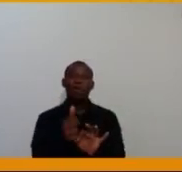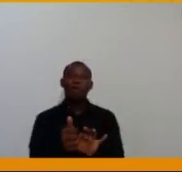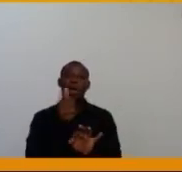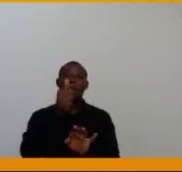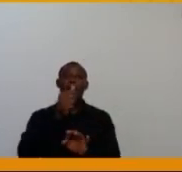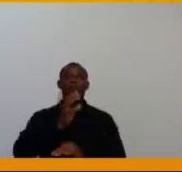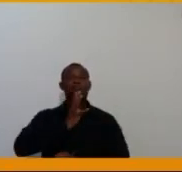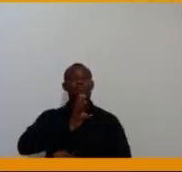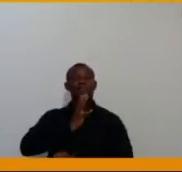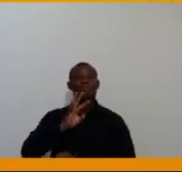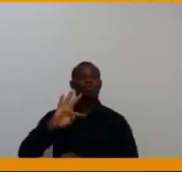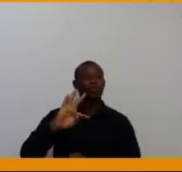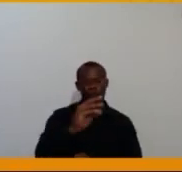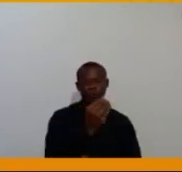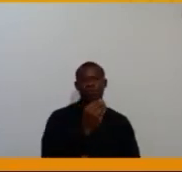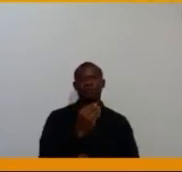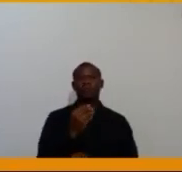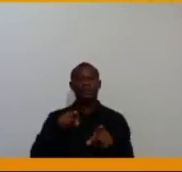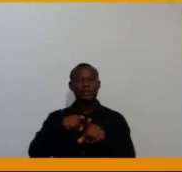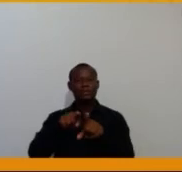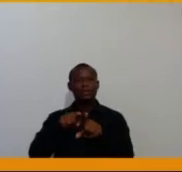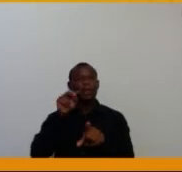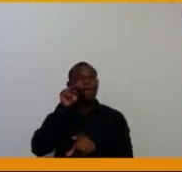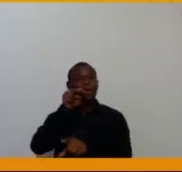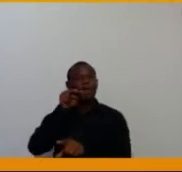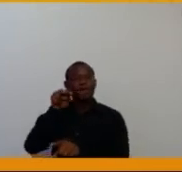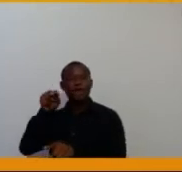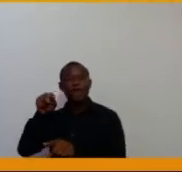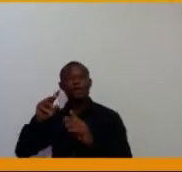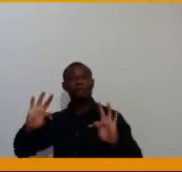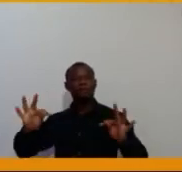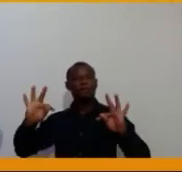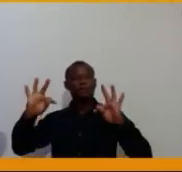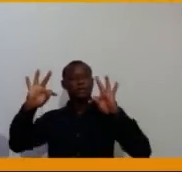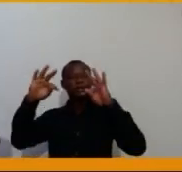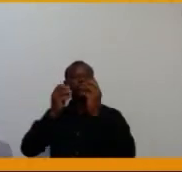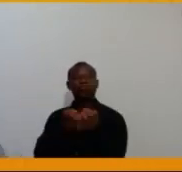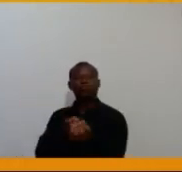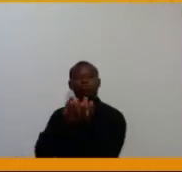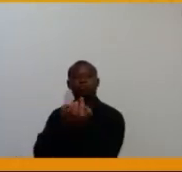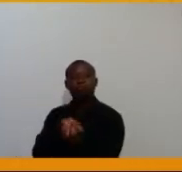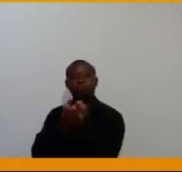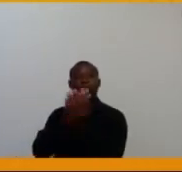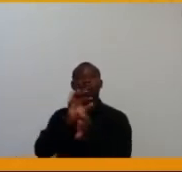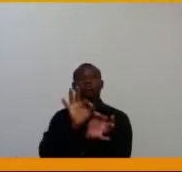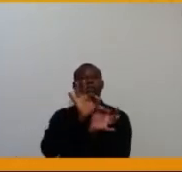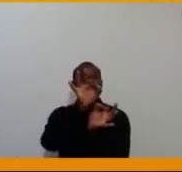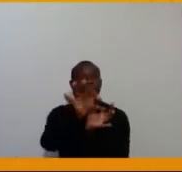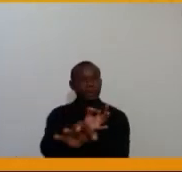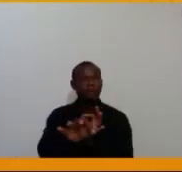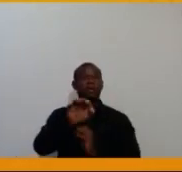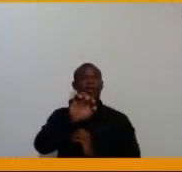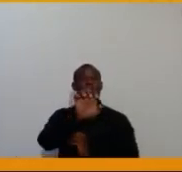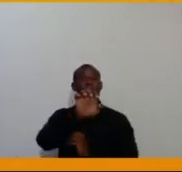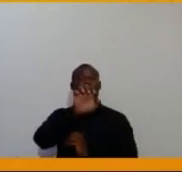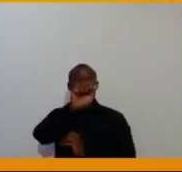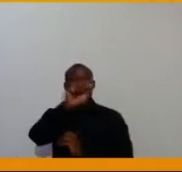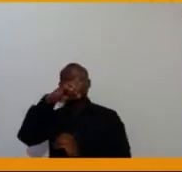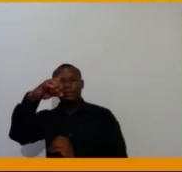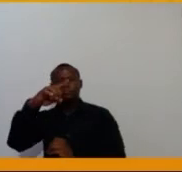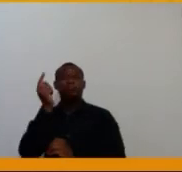educação à distância. Nesses últimos tempos, você tem estado presente em eventos na América Latina,